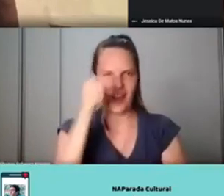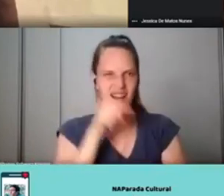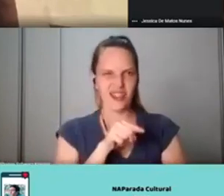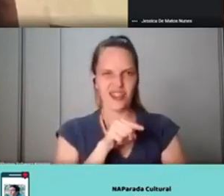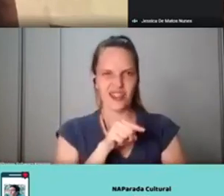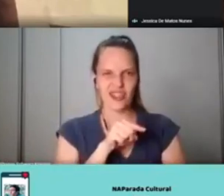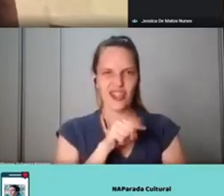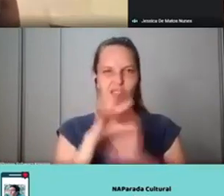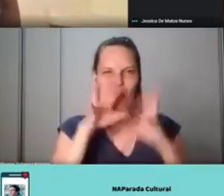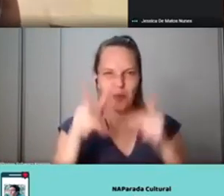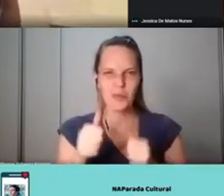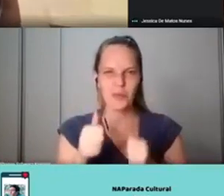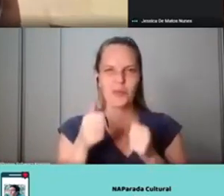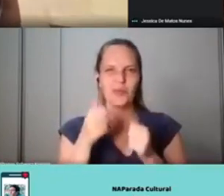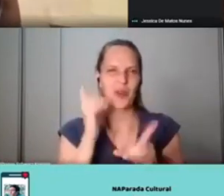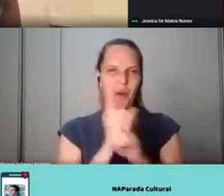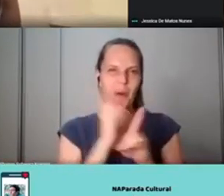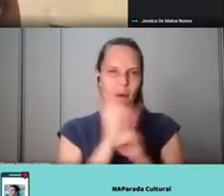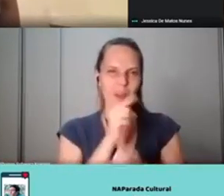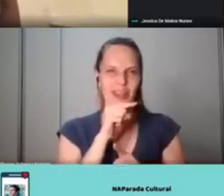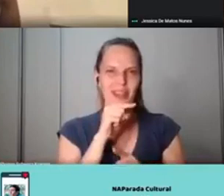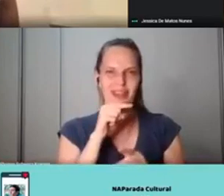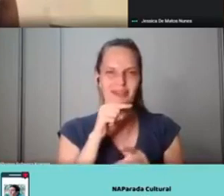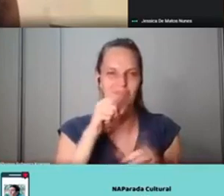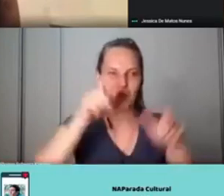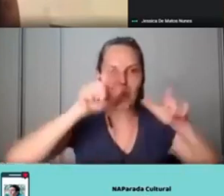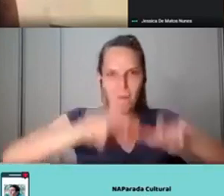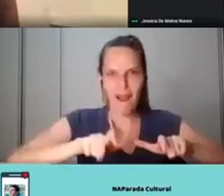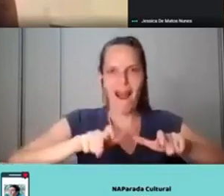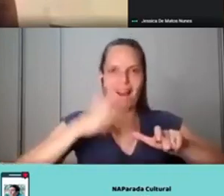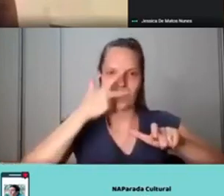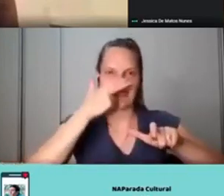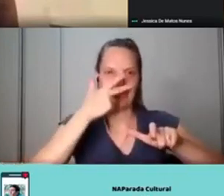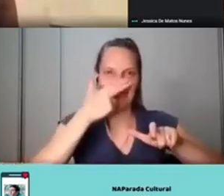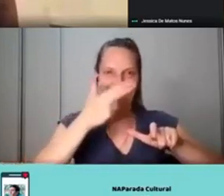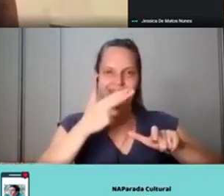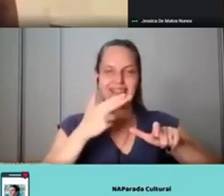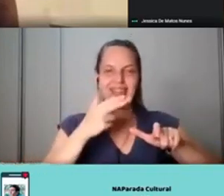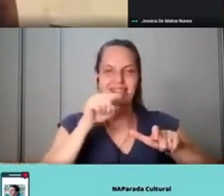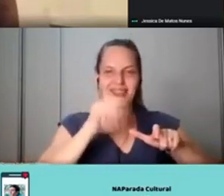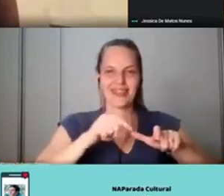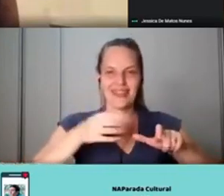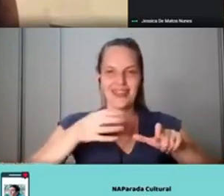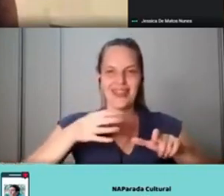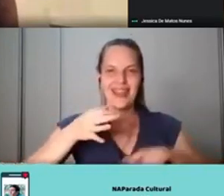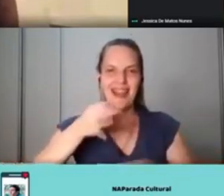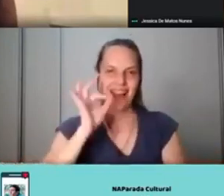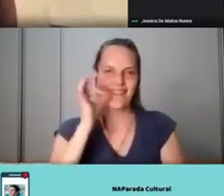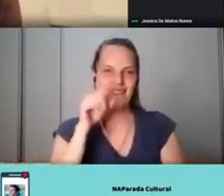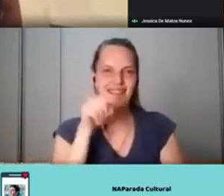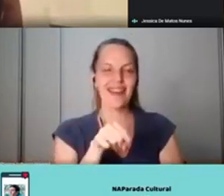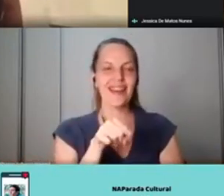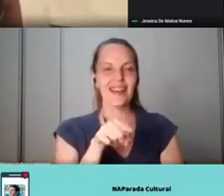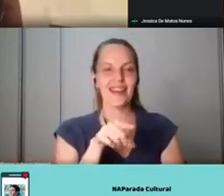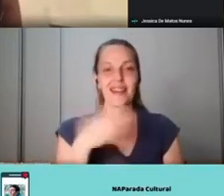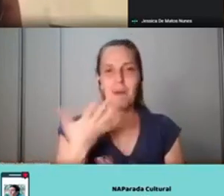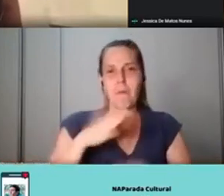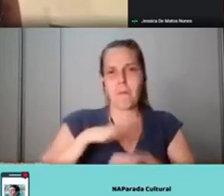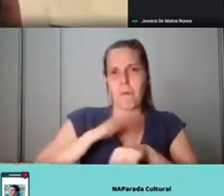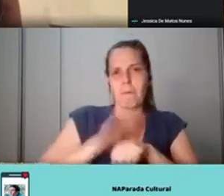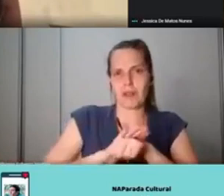encontra ali, né? E sim, a gente sente falta, a gente está vivendo um momento atípico, né? Sim, é